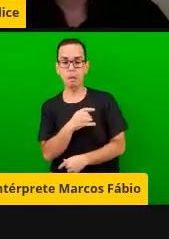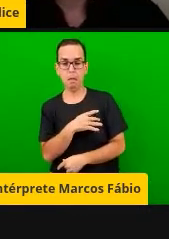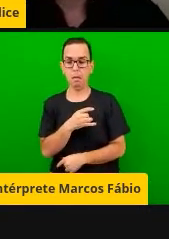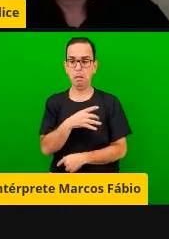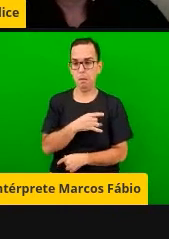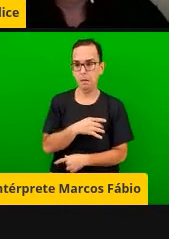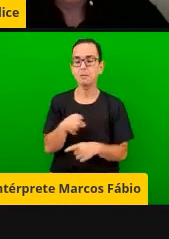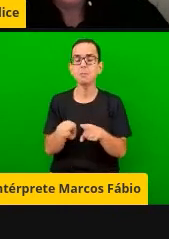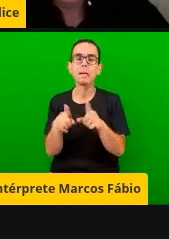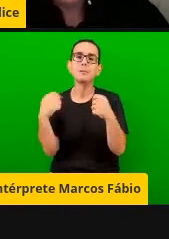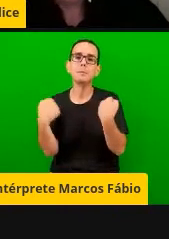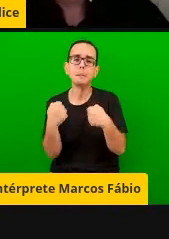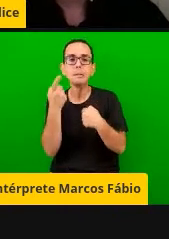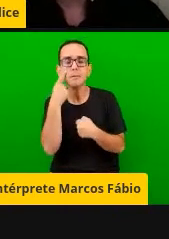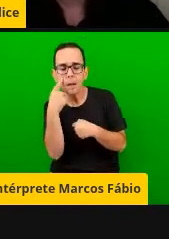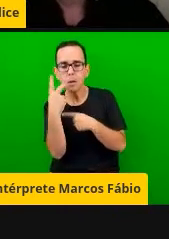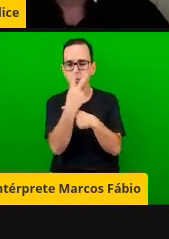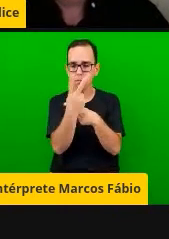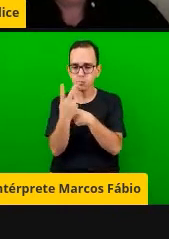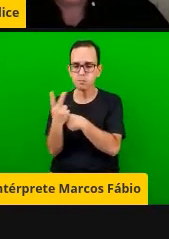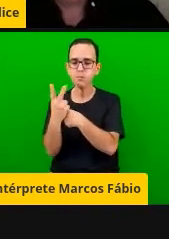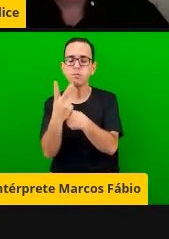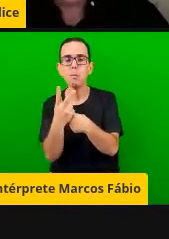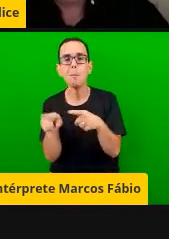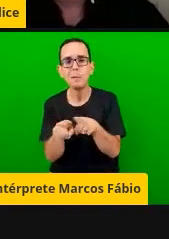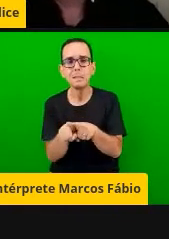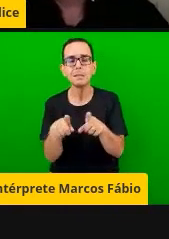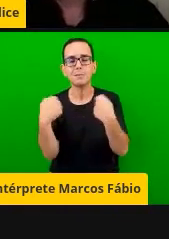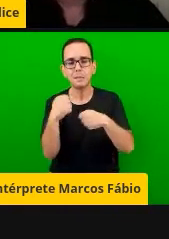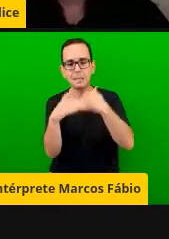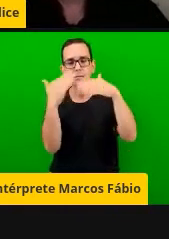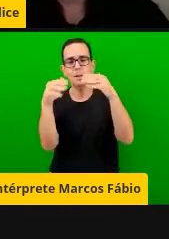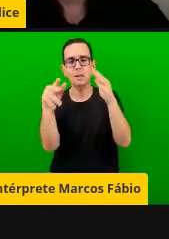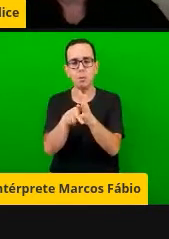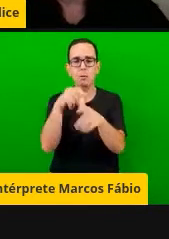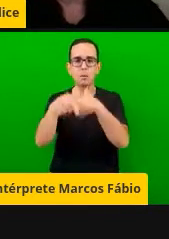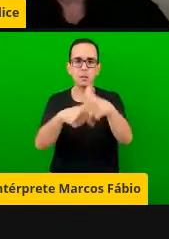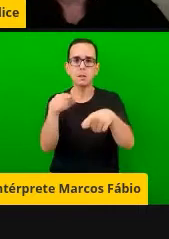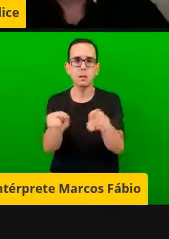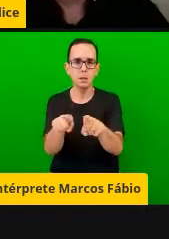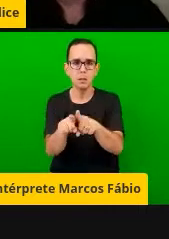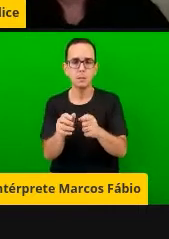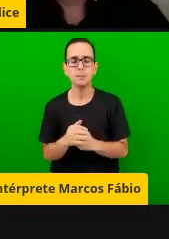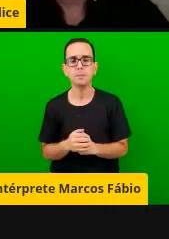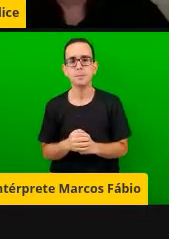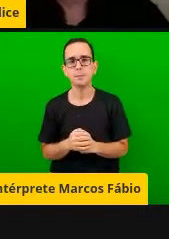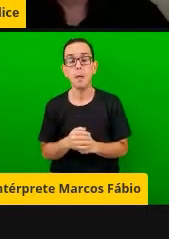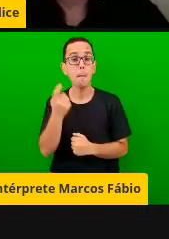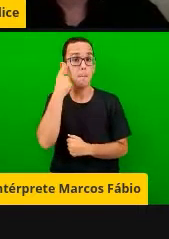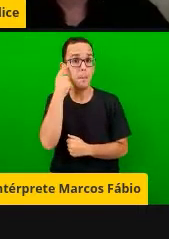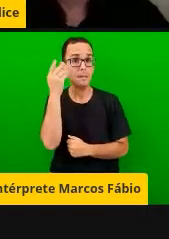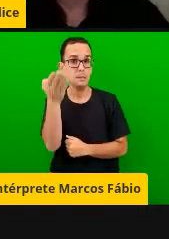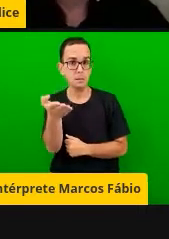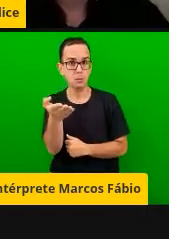os meios para a gente se proteger, mas tem que desenvolver o trabalho, né? Então, pensem nisso, provavelmente